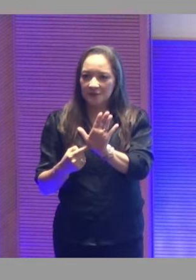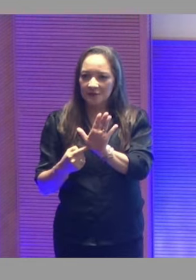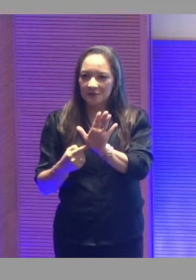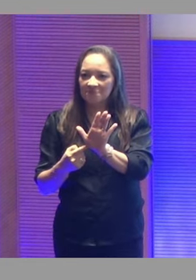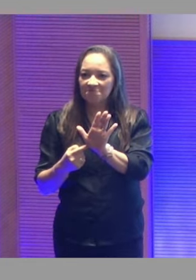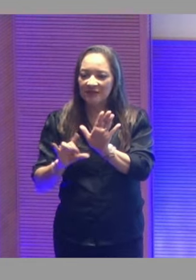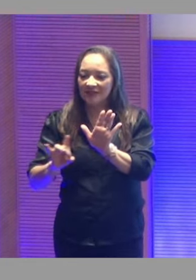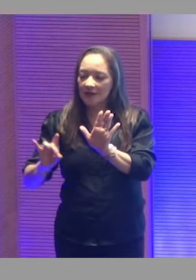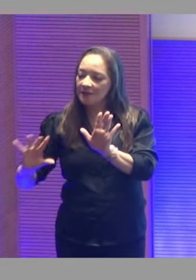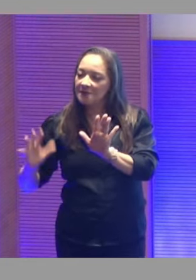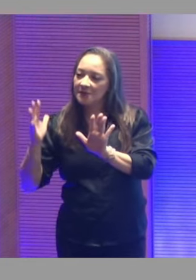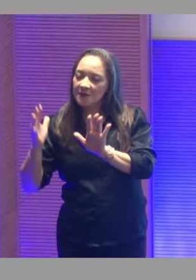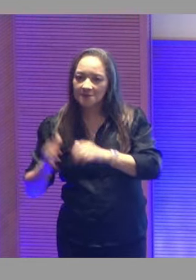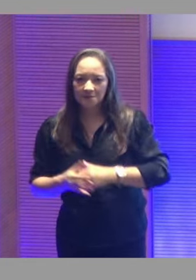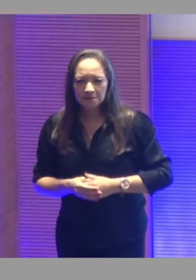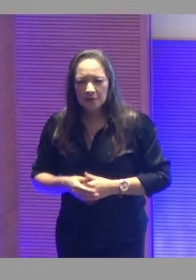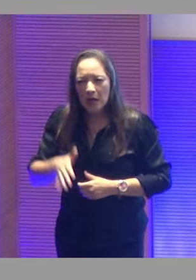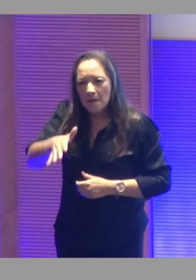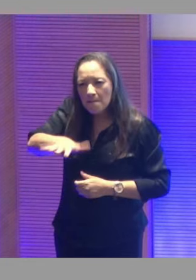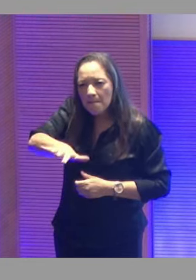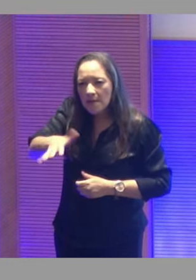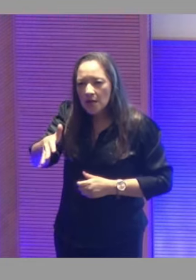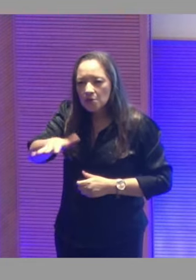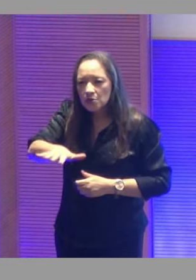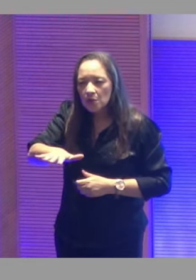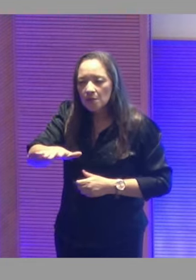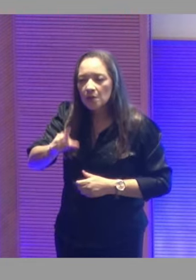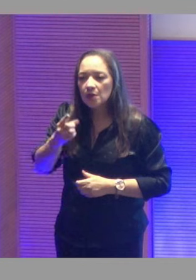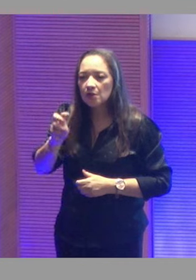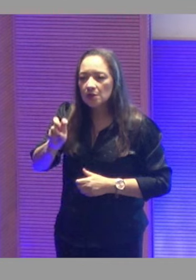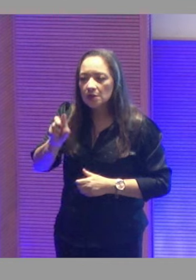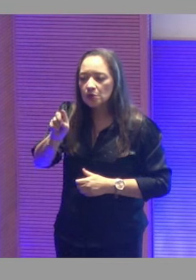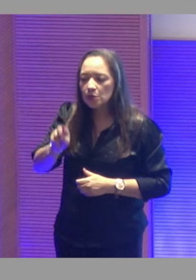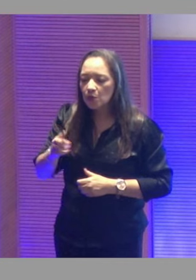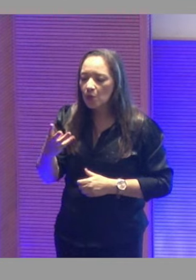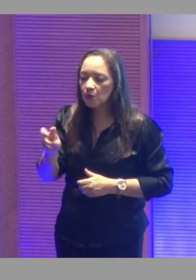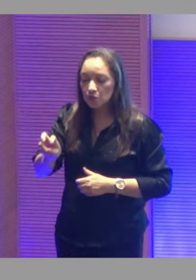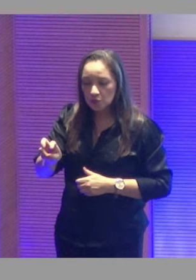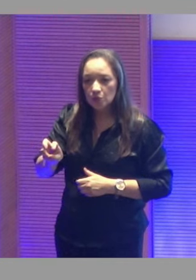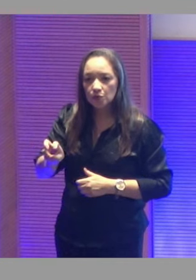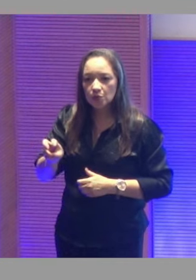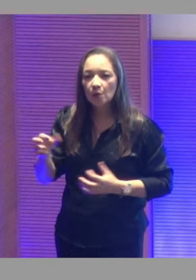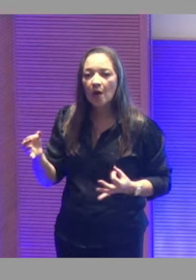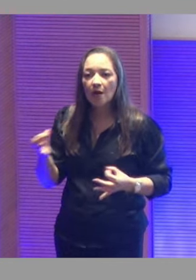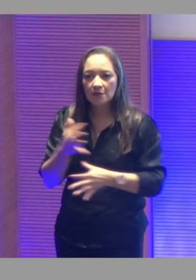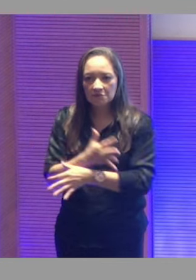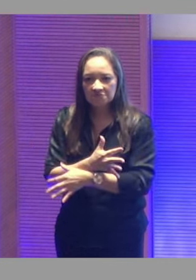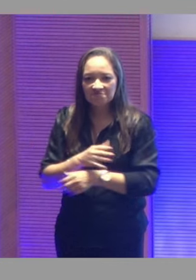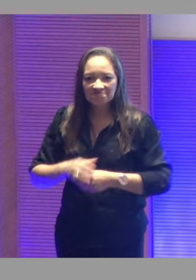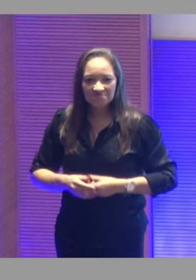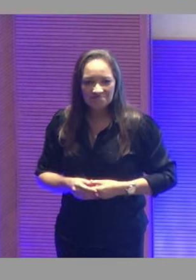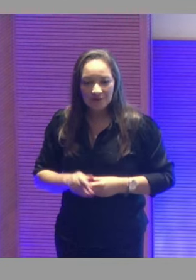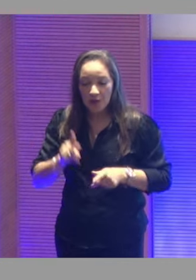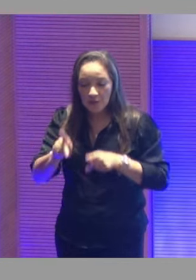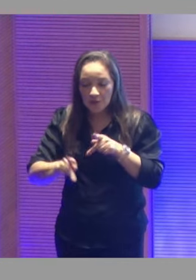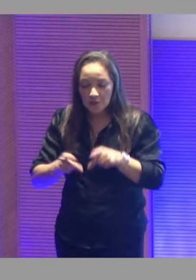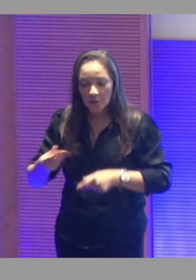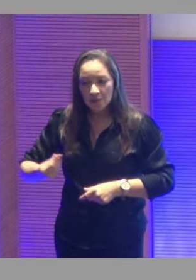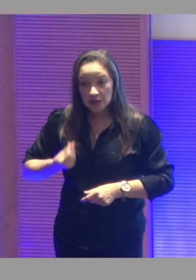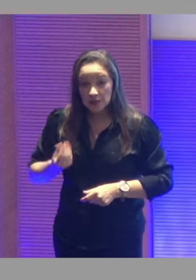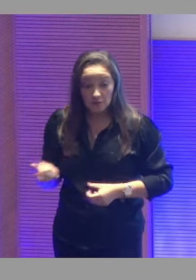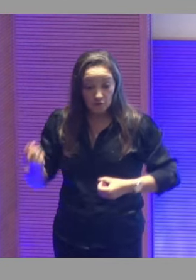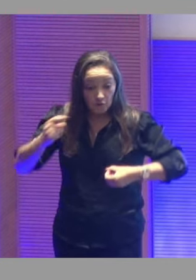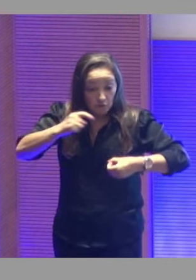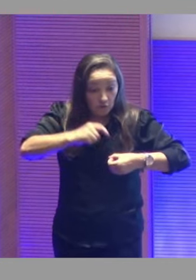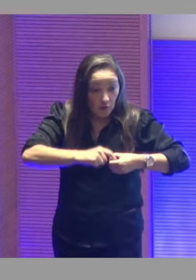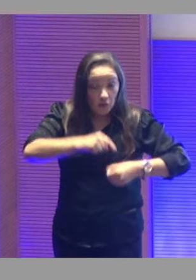às lá paraas 15 e pras 4 a gente vai ter o encerramento do evento e para o público presencial Voltaremos aqui